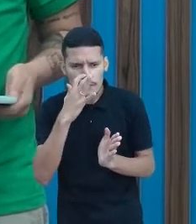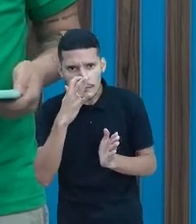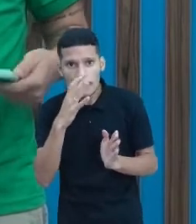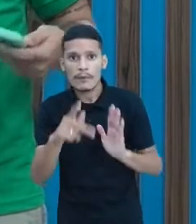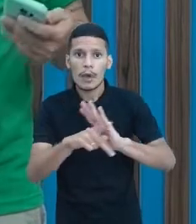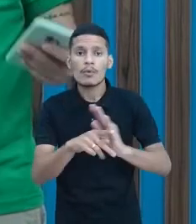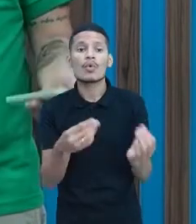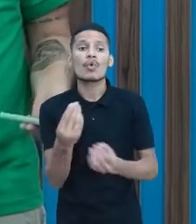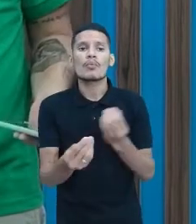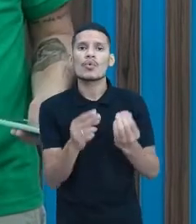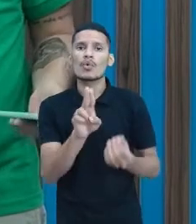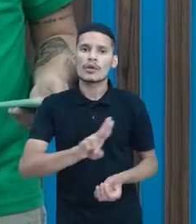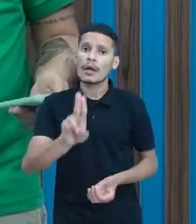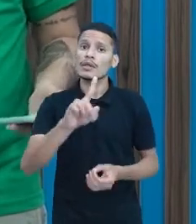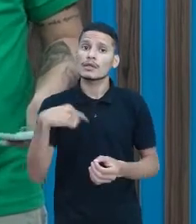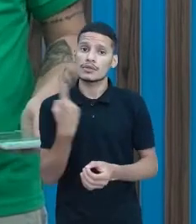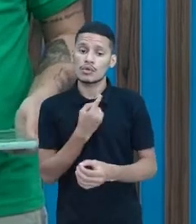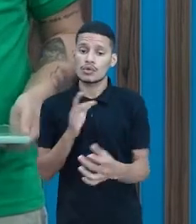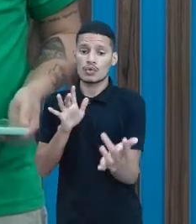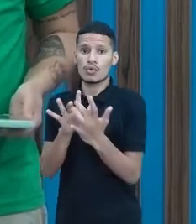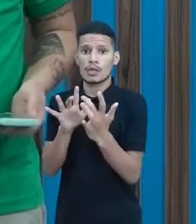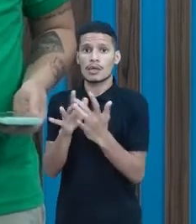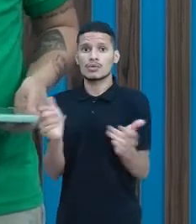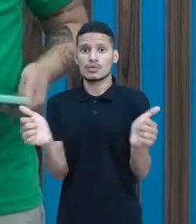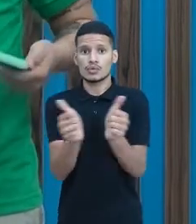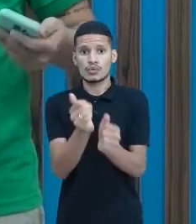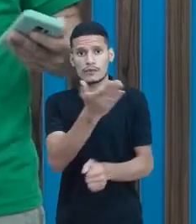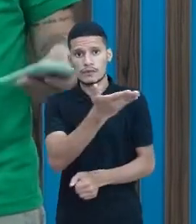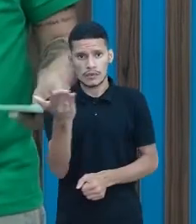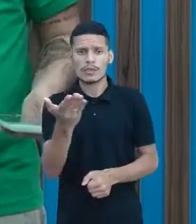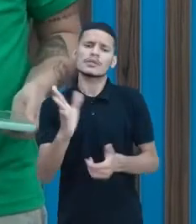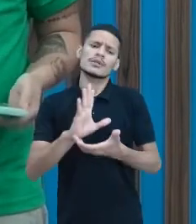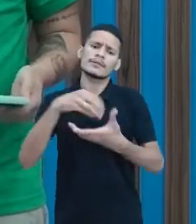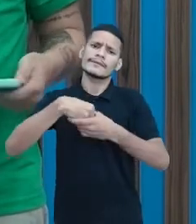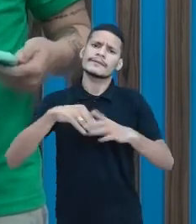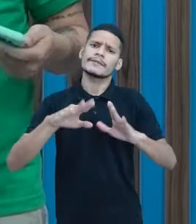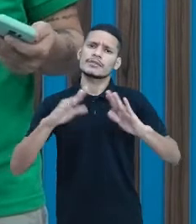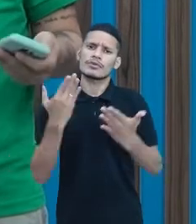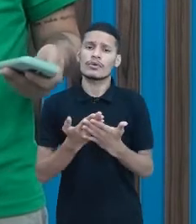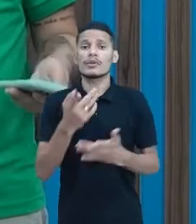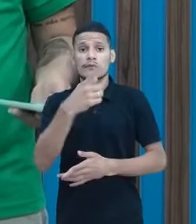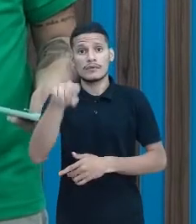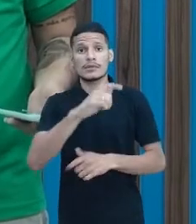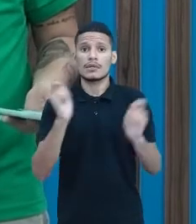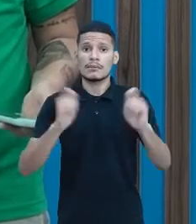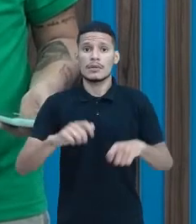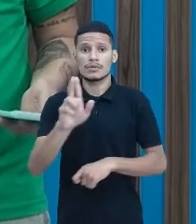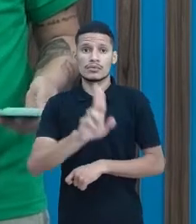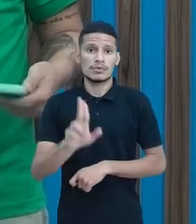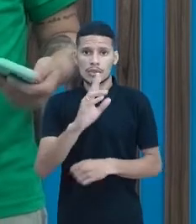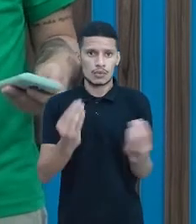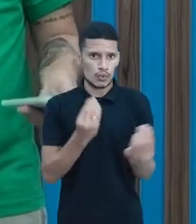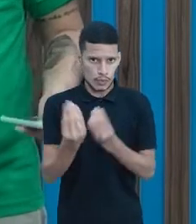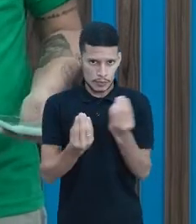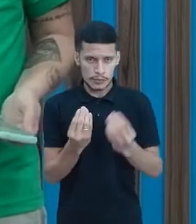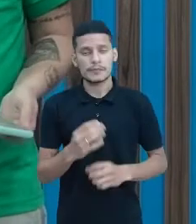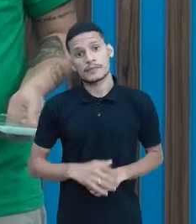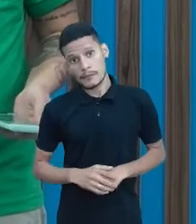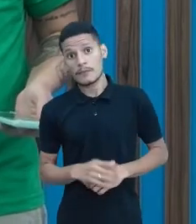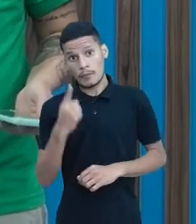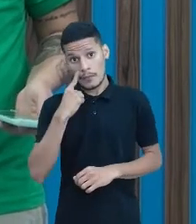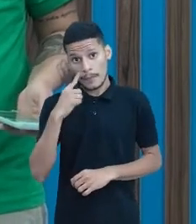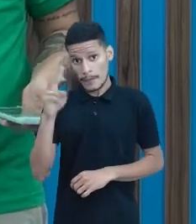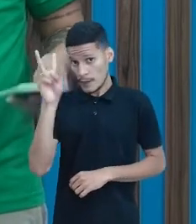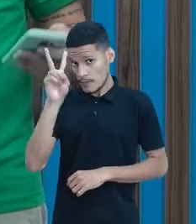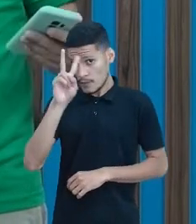aos poucos nós vamos entrar em contato aí através da sua escola e você vai ver como utilizar, tá certo? Então, a